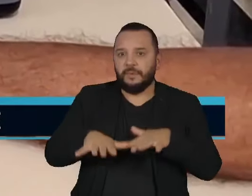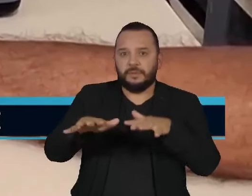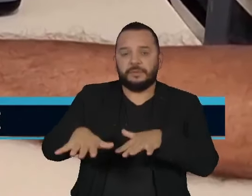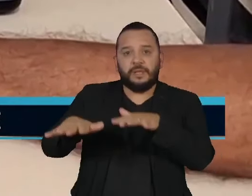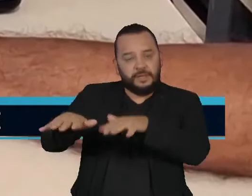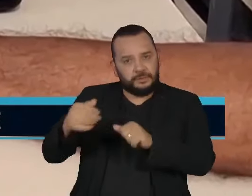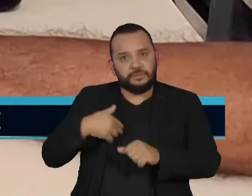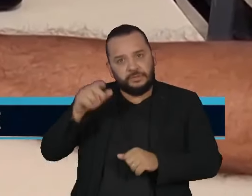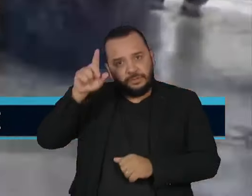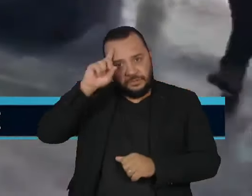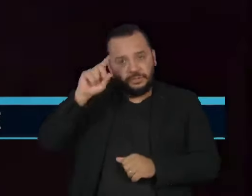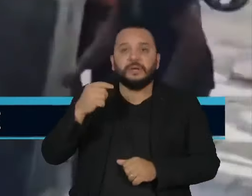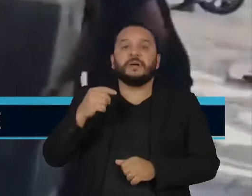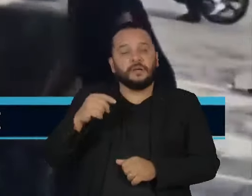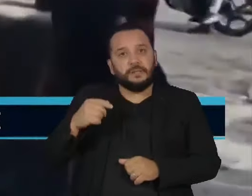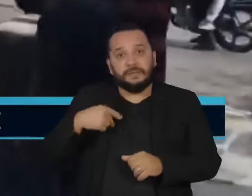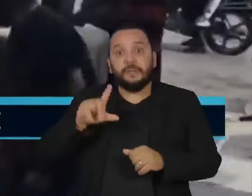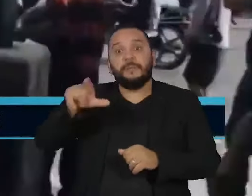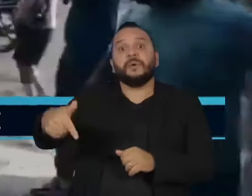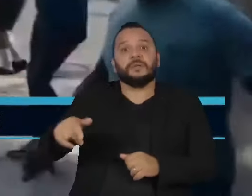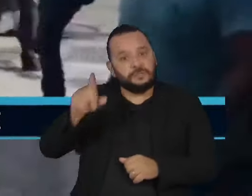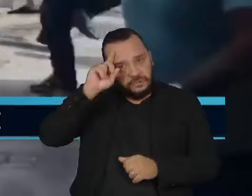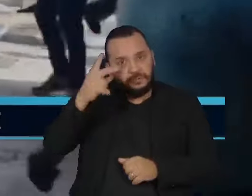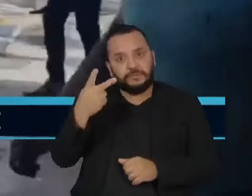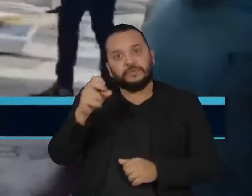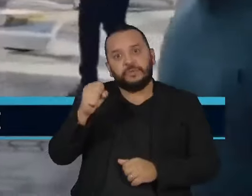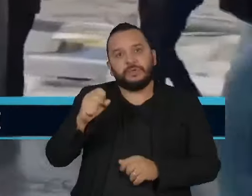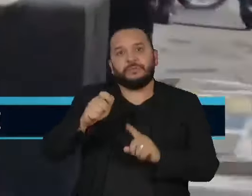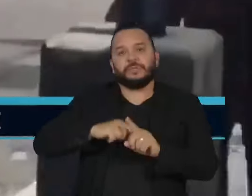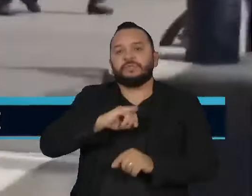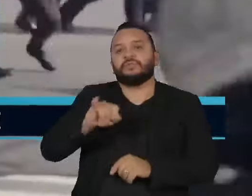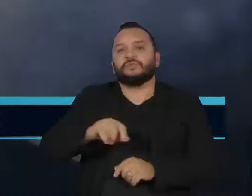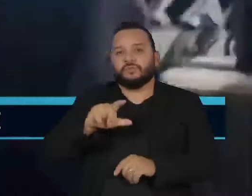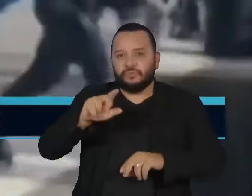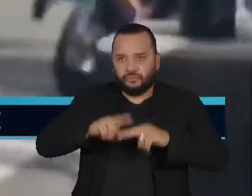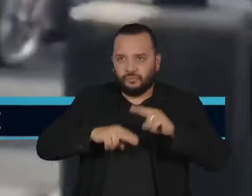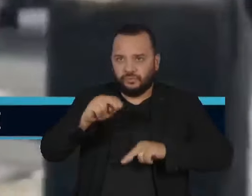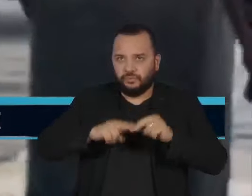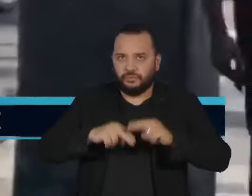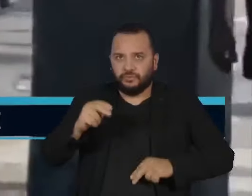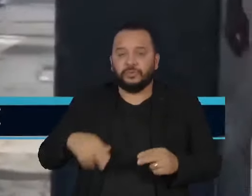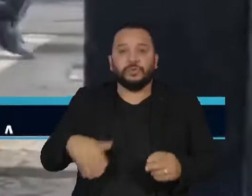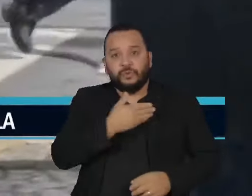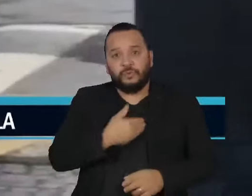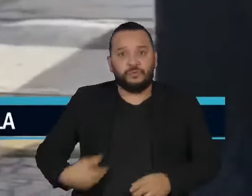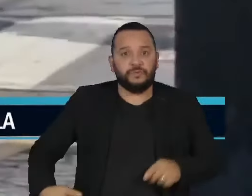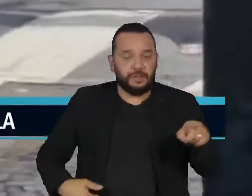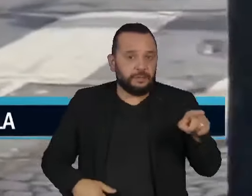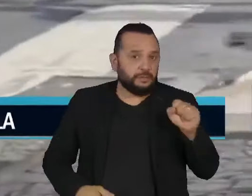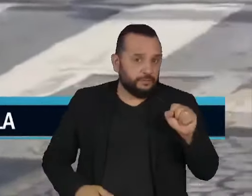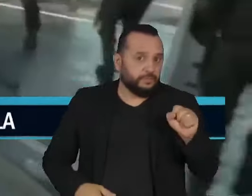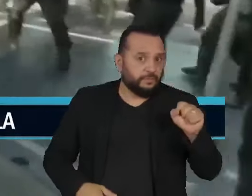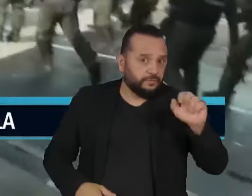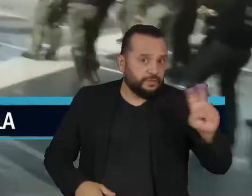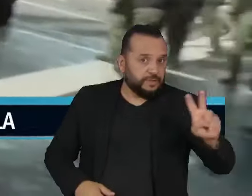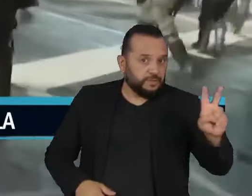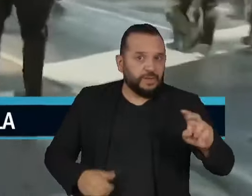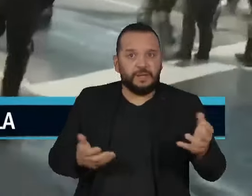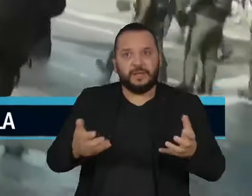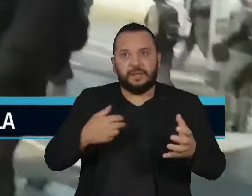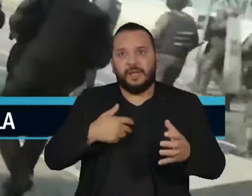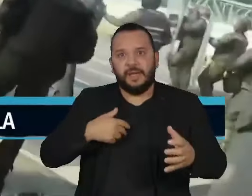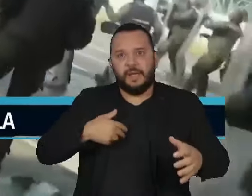em 28 de julho. De acordo com o levantamento, as autoridades venezuelanas agiram para desmantelar e